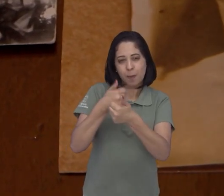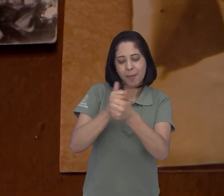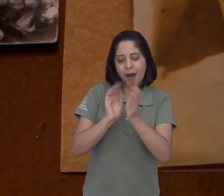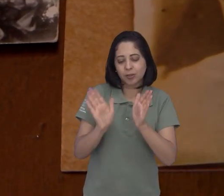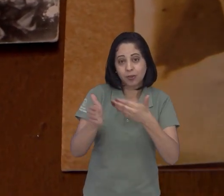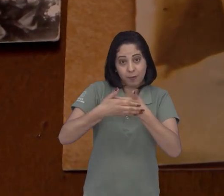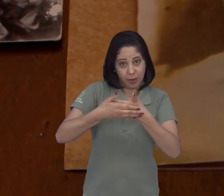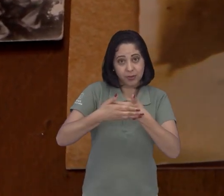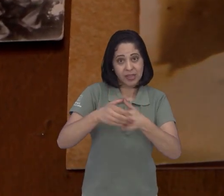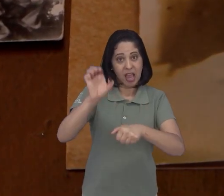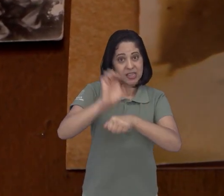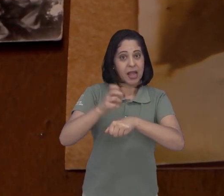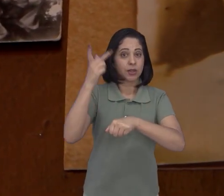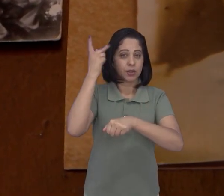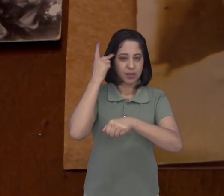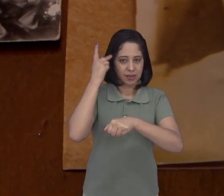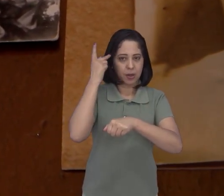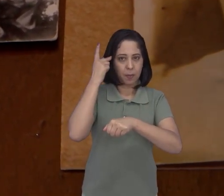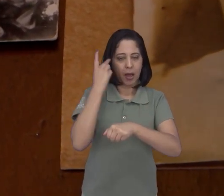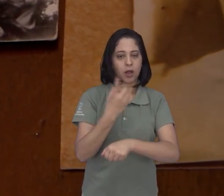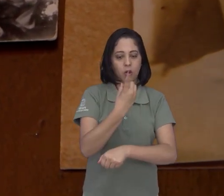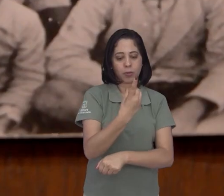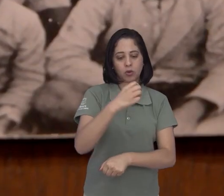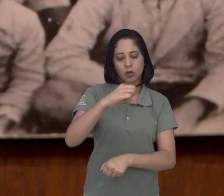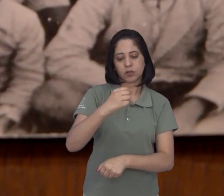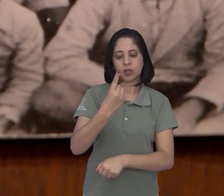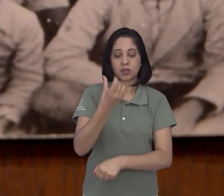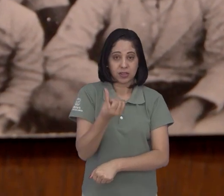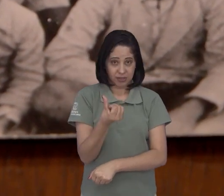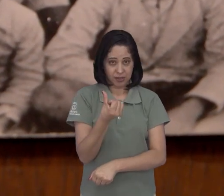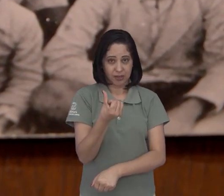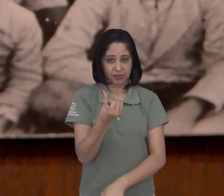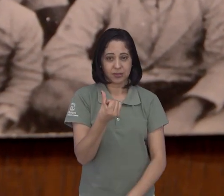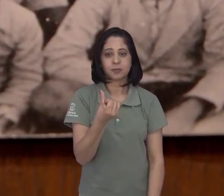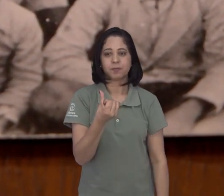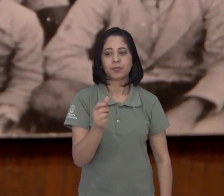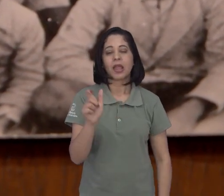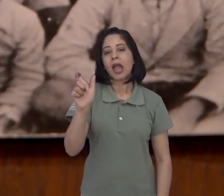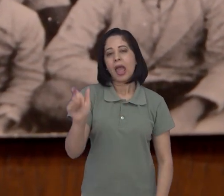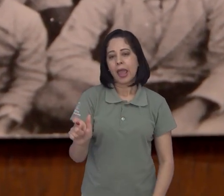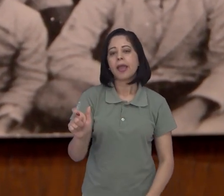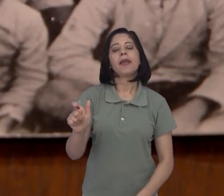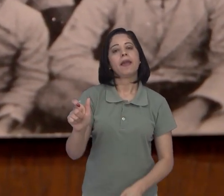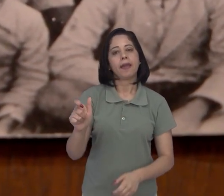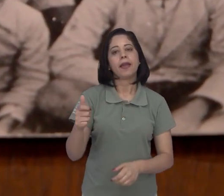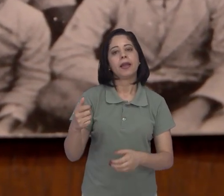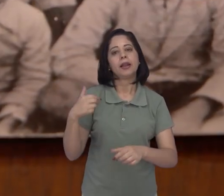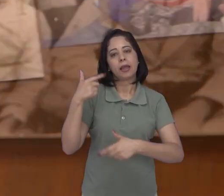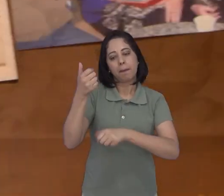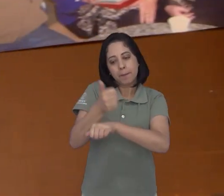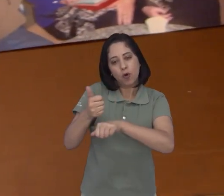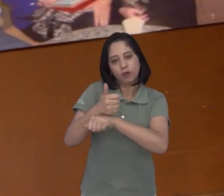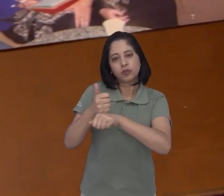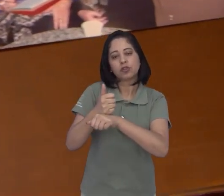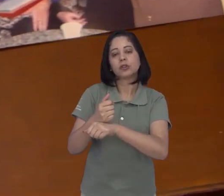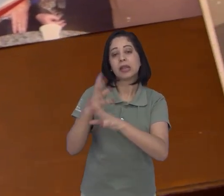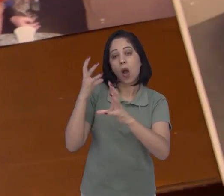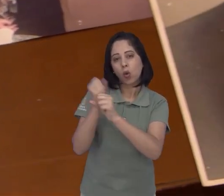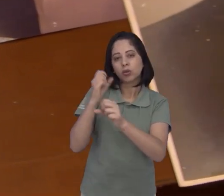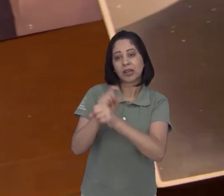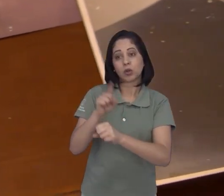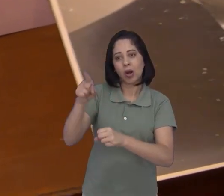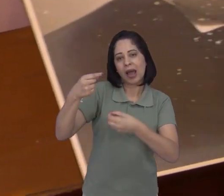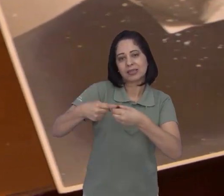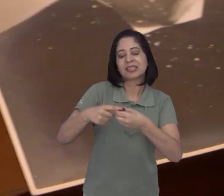São Simão, na região metropolitana de Ribeirão Preto, no estado de São Paulo, em 1916. Ele começou a vida